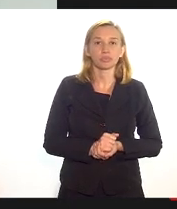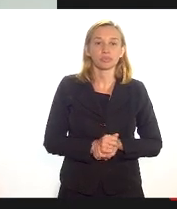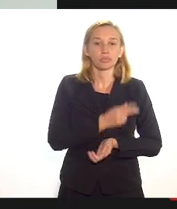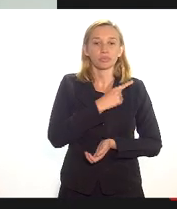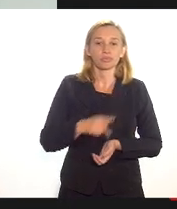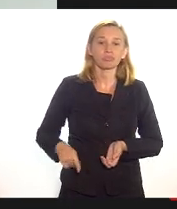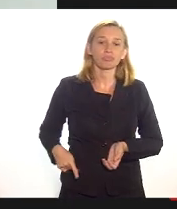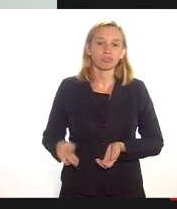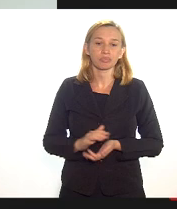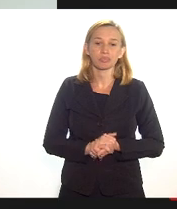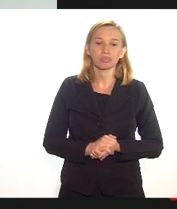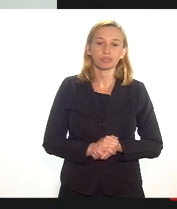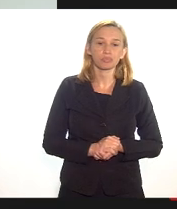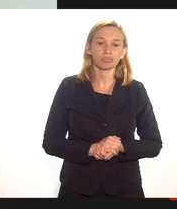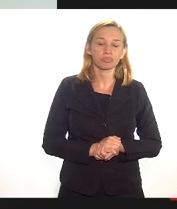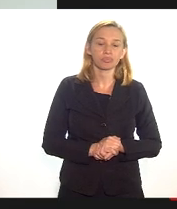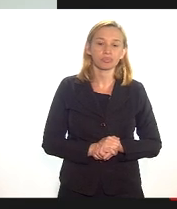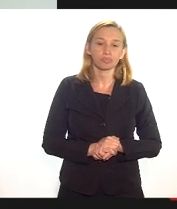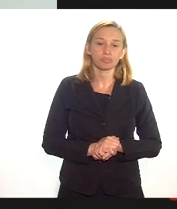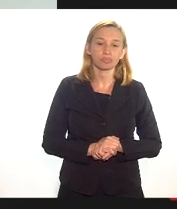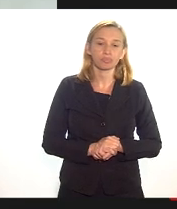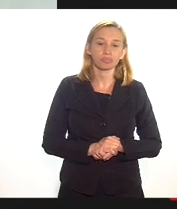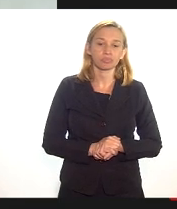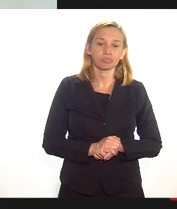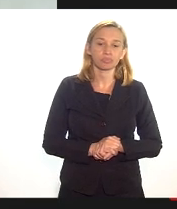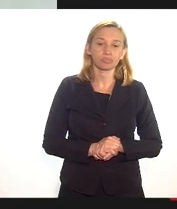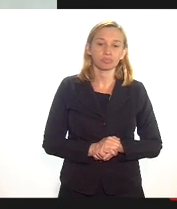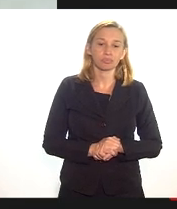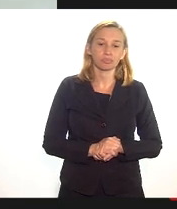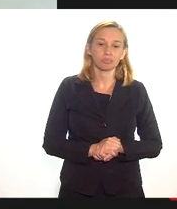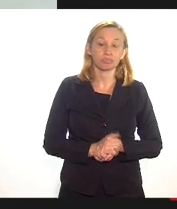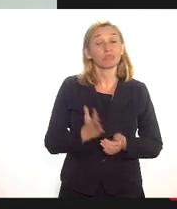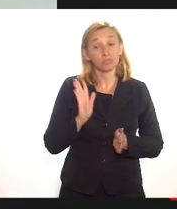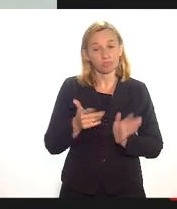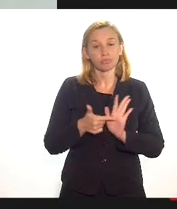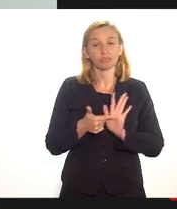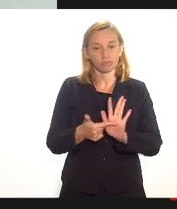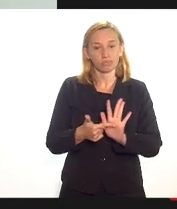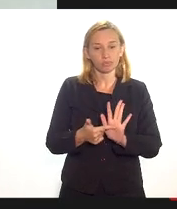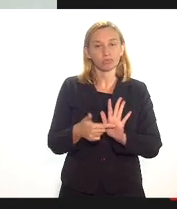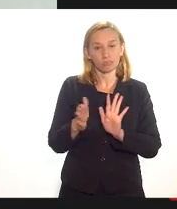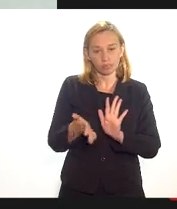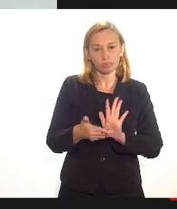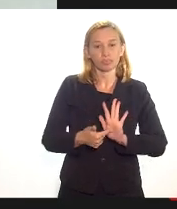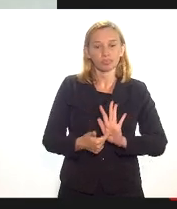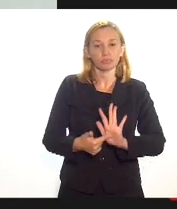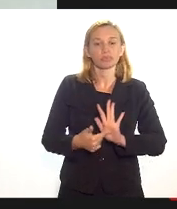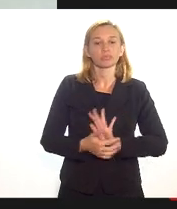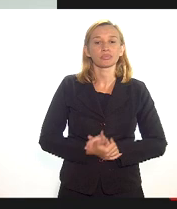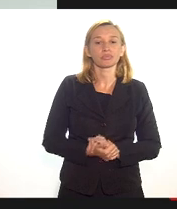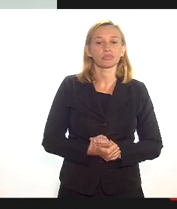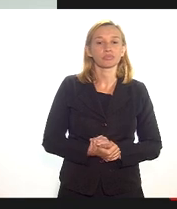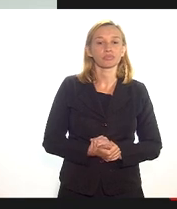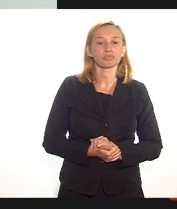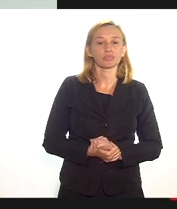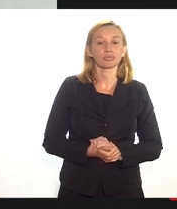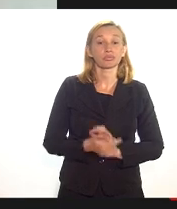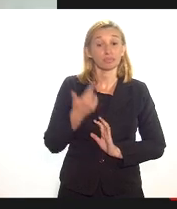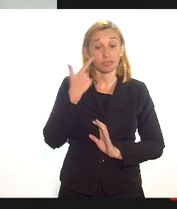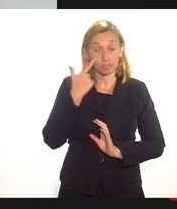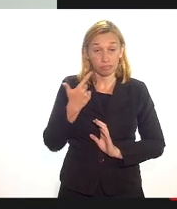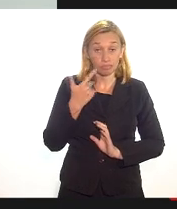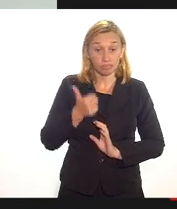presidente, as lentes já estão sendo postas, né? As lentes que vão nos fazer